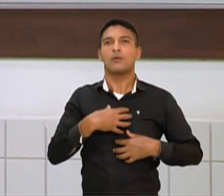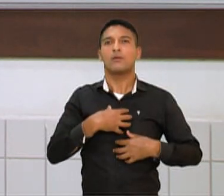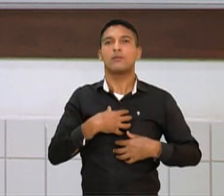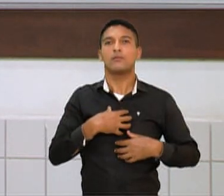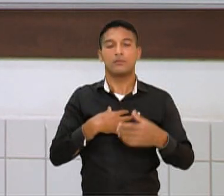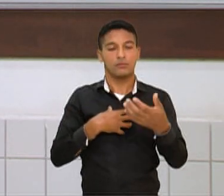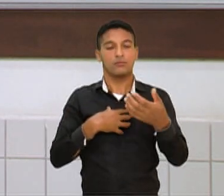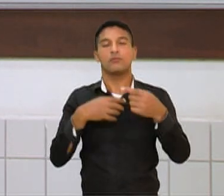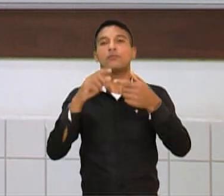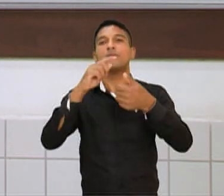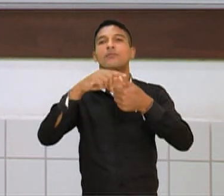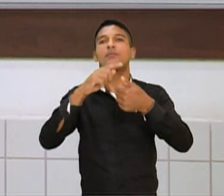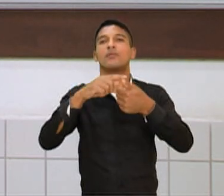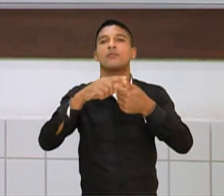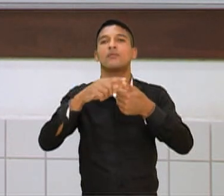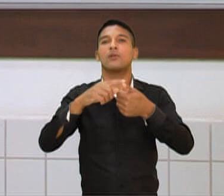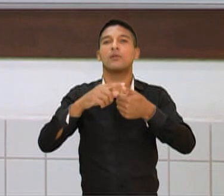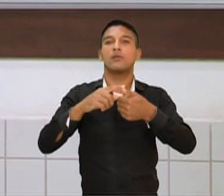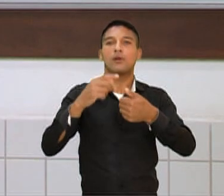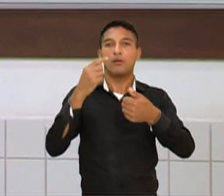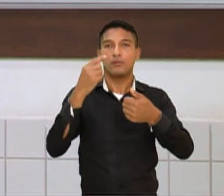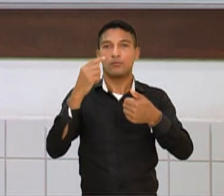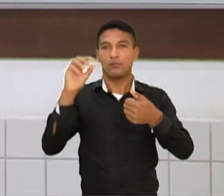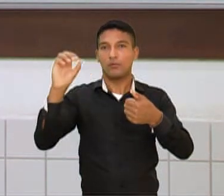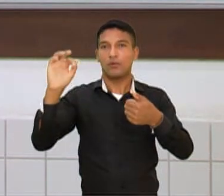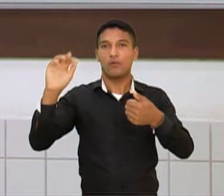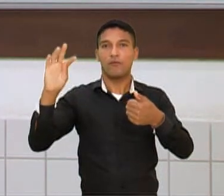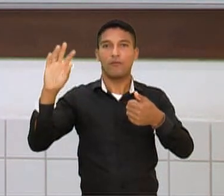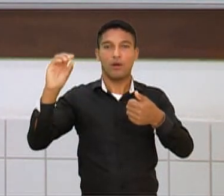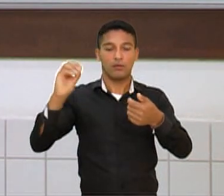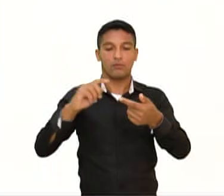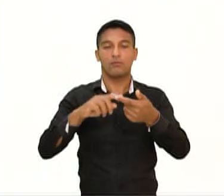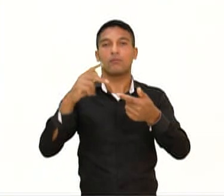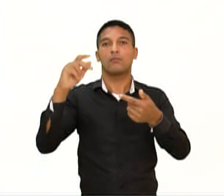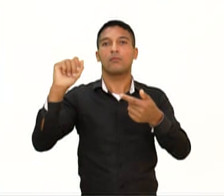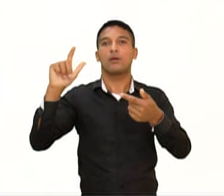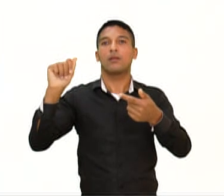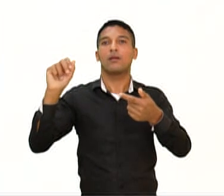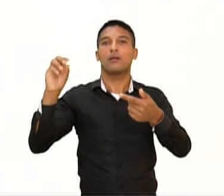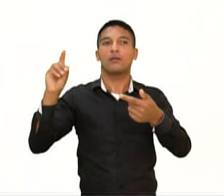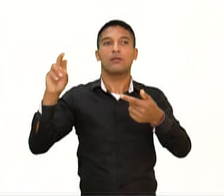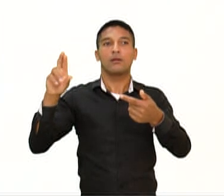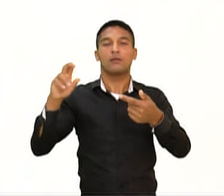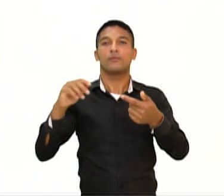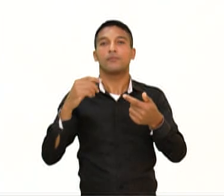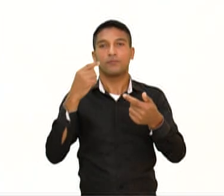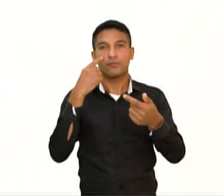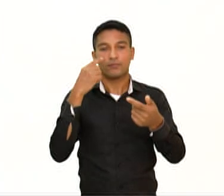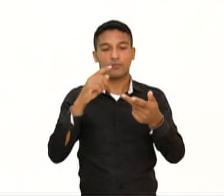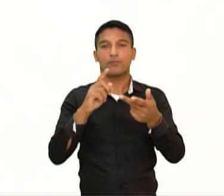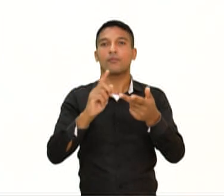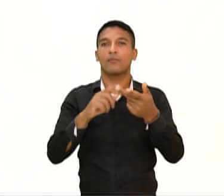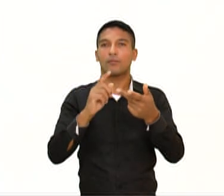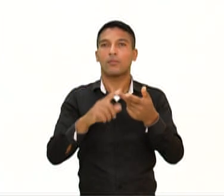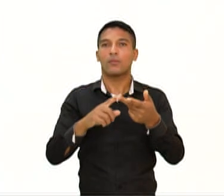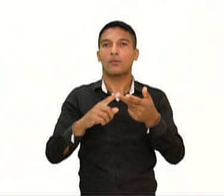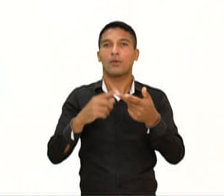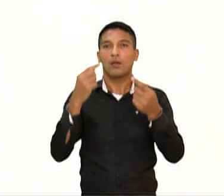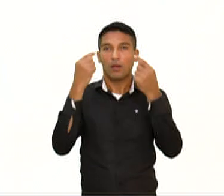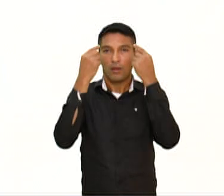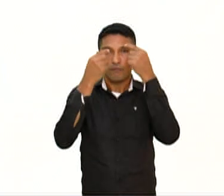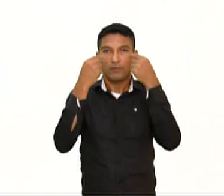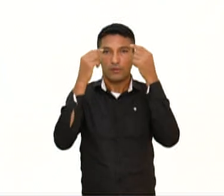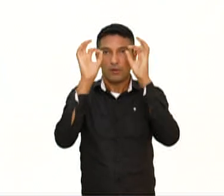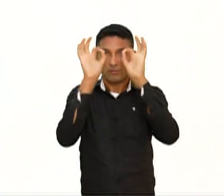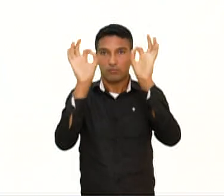contexto evolutivo, tá? Acompanhe os objetivos da aula de hoje, que é compreender a importância dos sentidos na